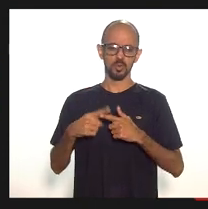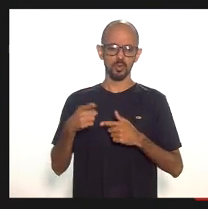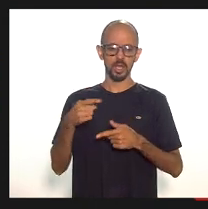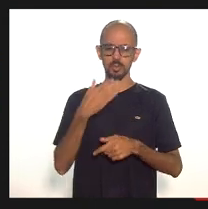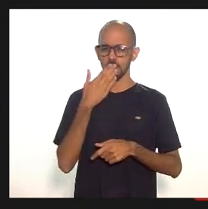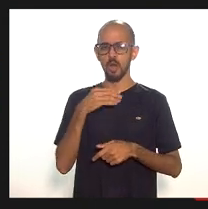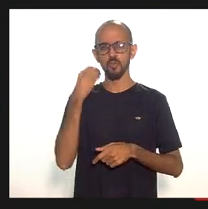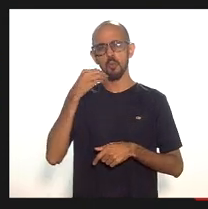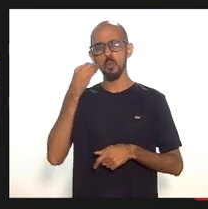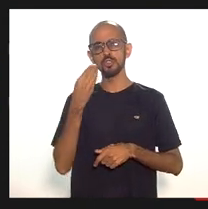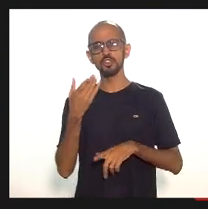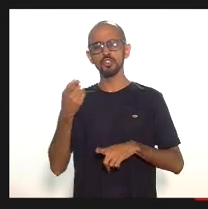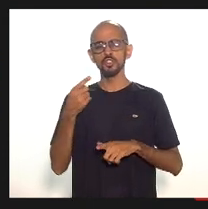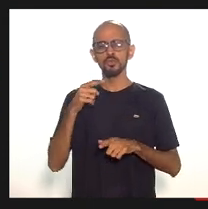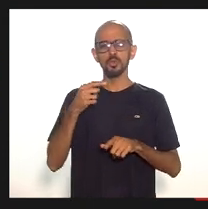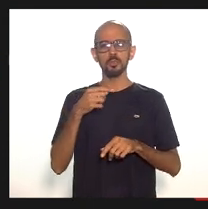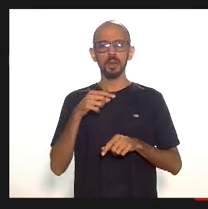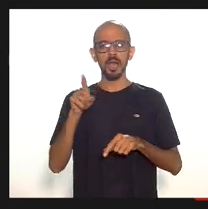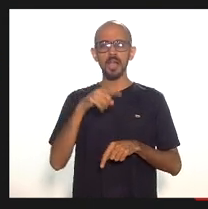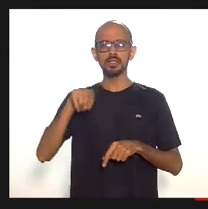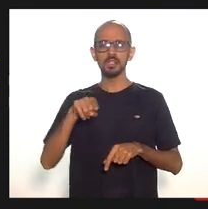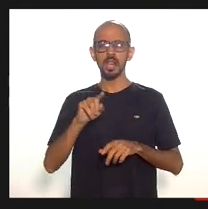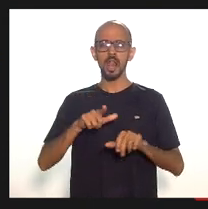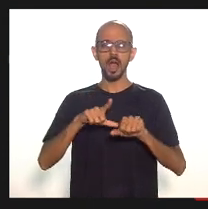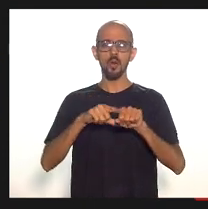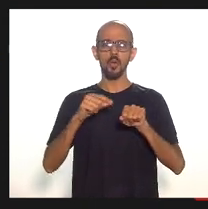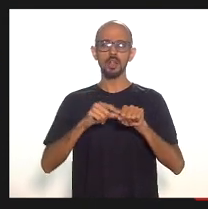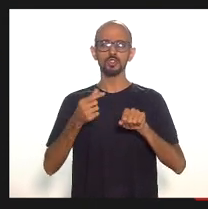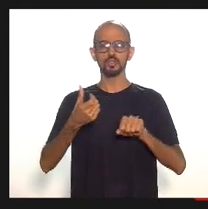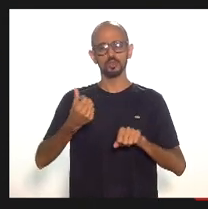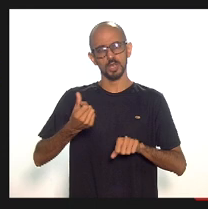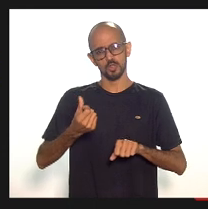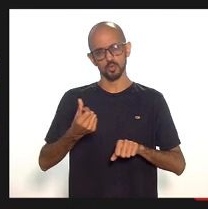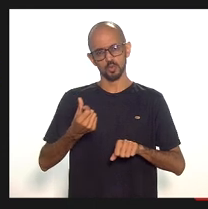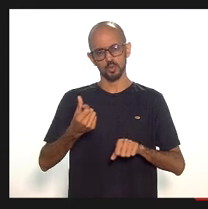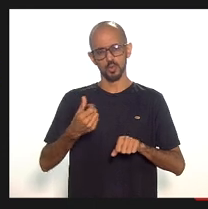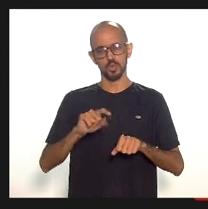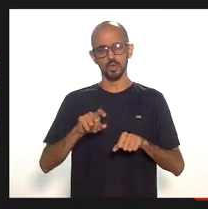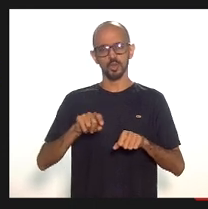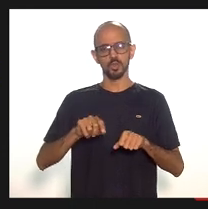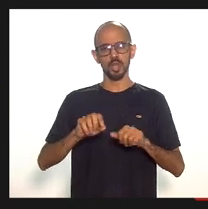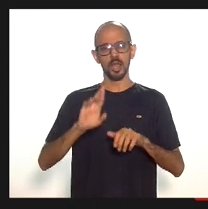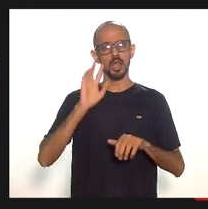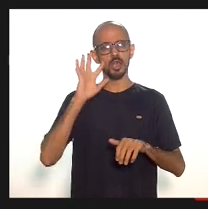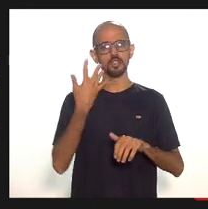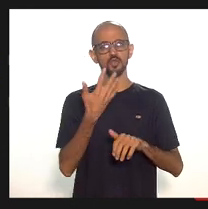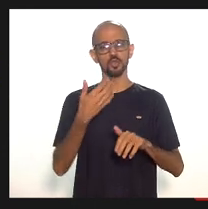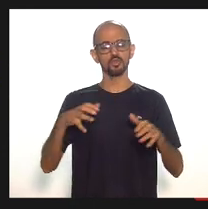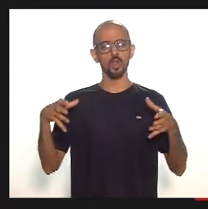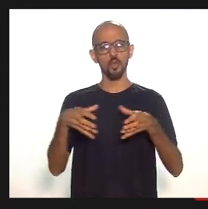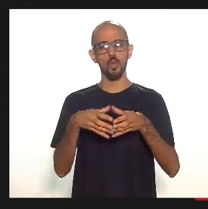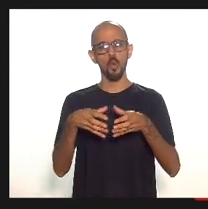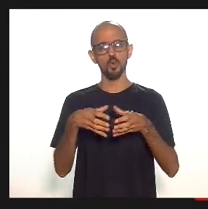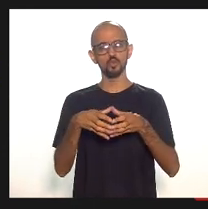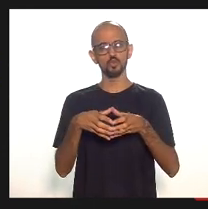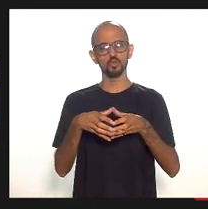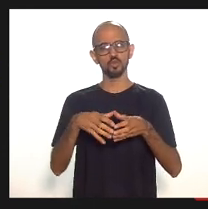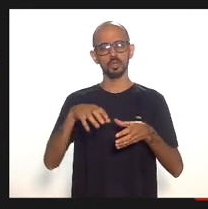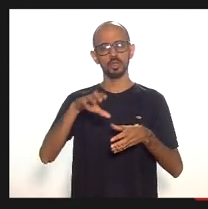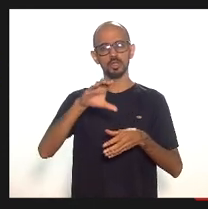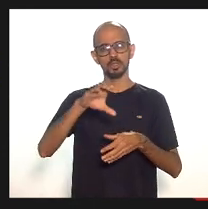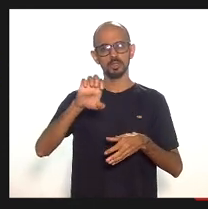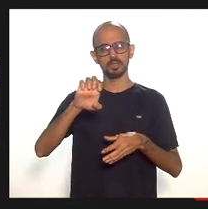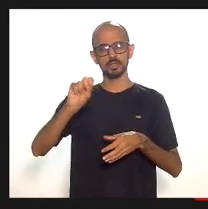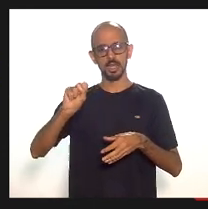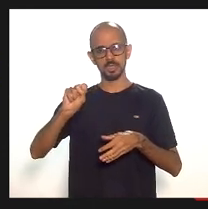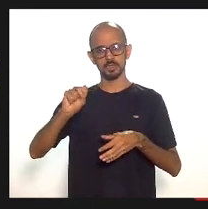foi o embasamento para suspender a vigência do artigo 6º da Resolução Conjunta SES-SEDUC,